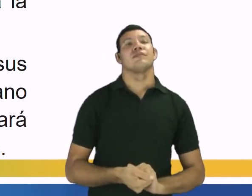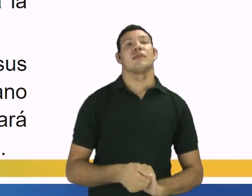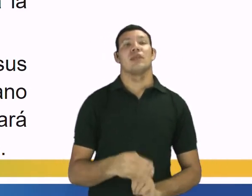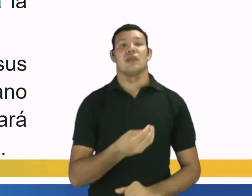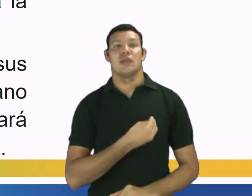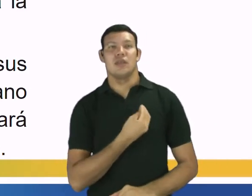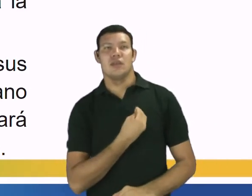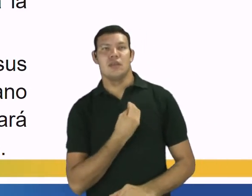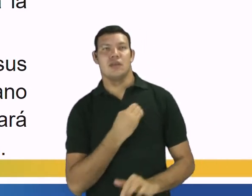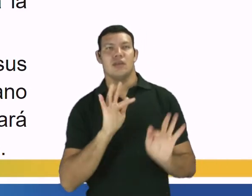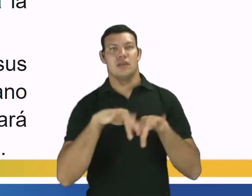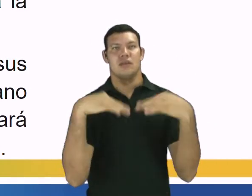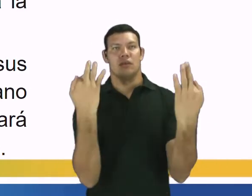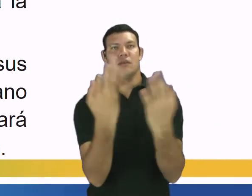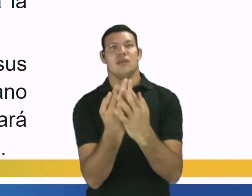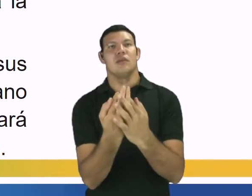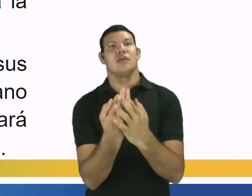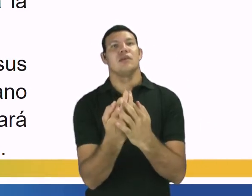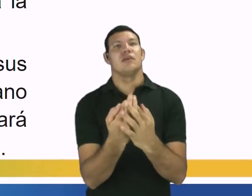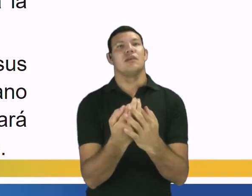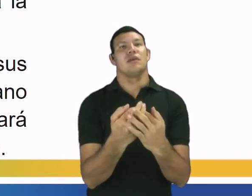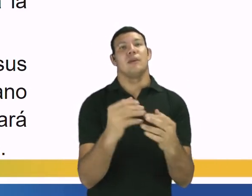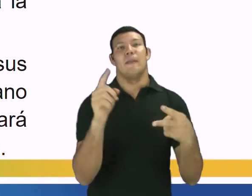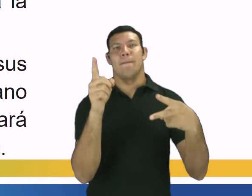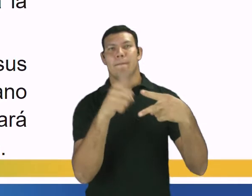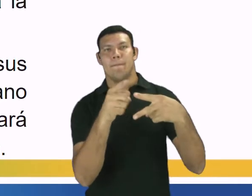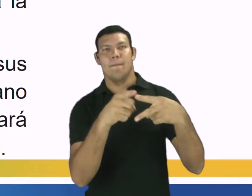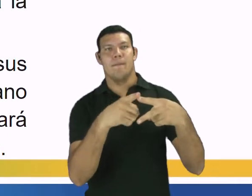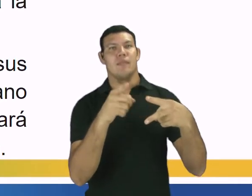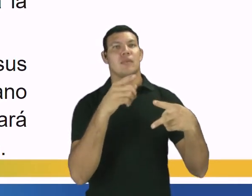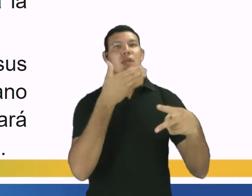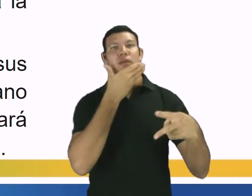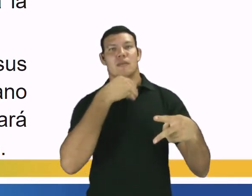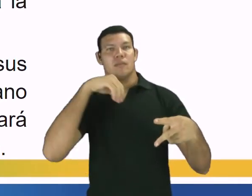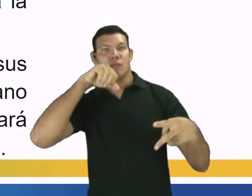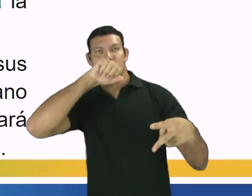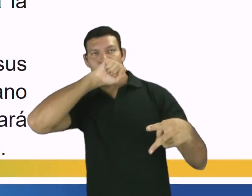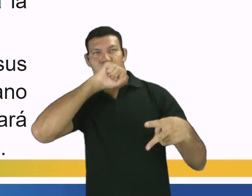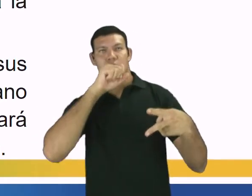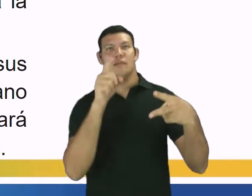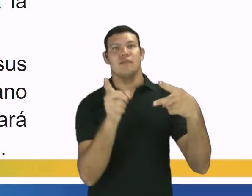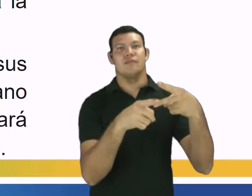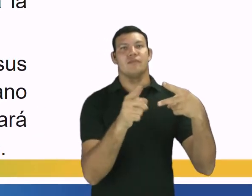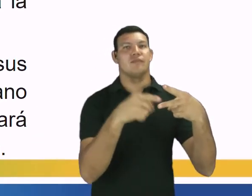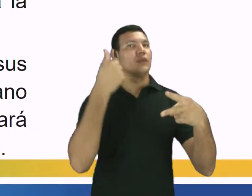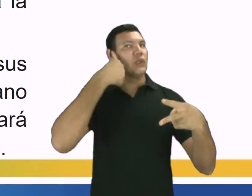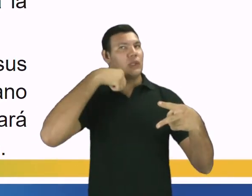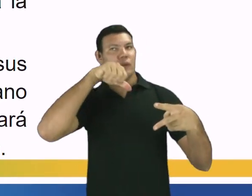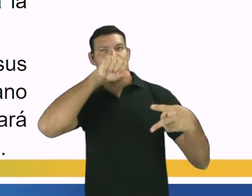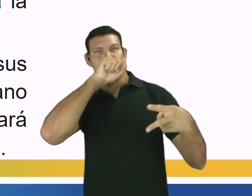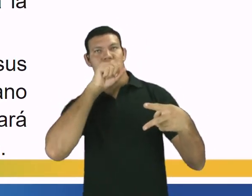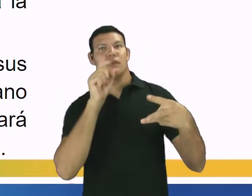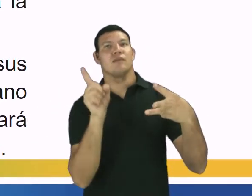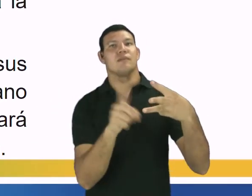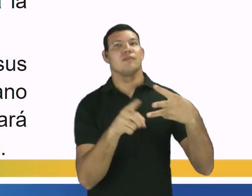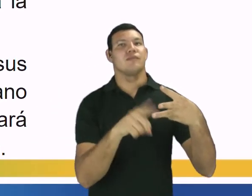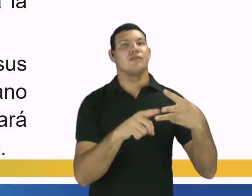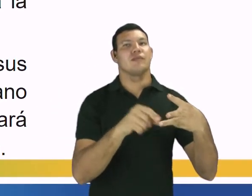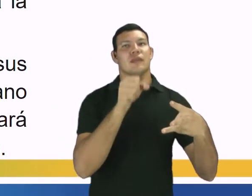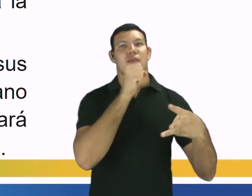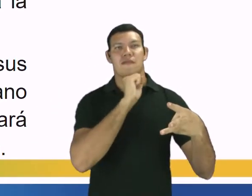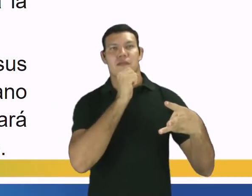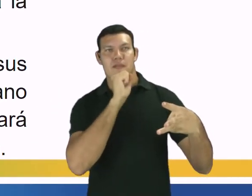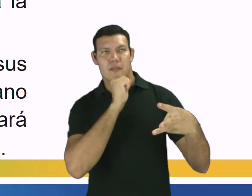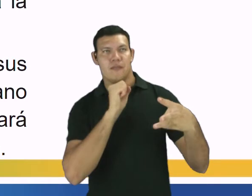abuela tem 94 anos. Quando era jovem, trabalhou como enfermeira em um hospital. Agora le